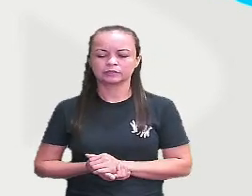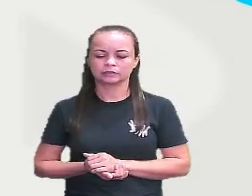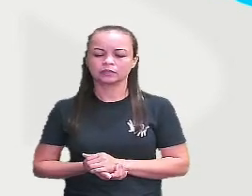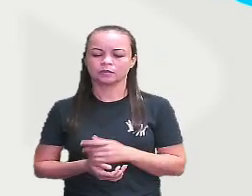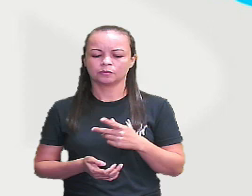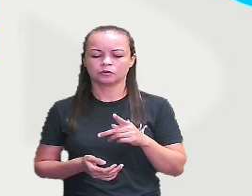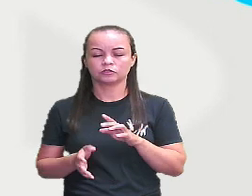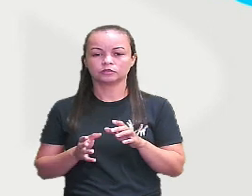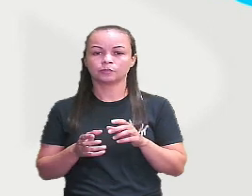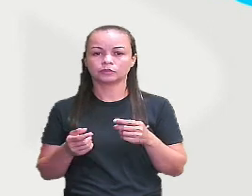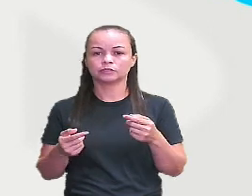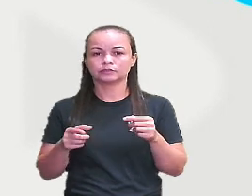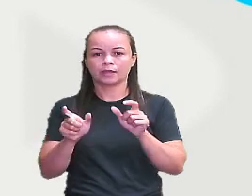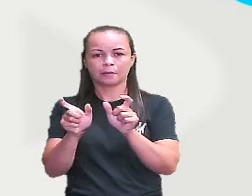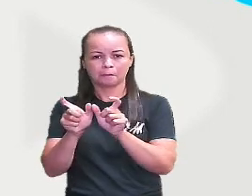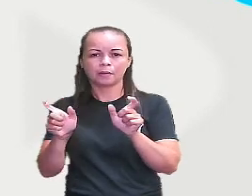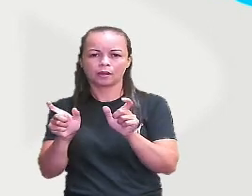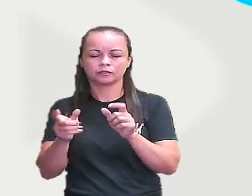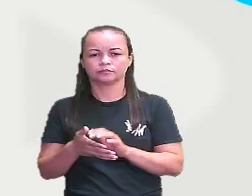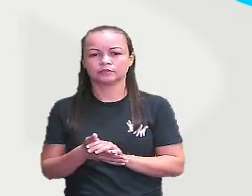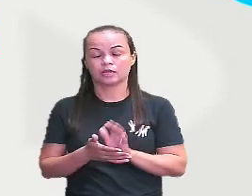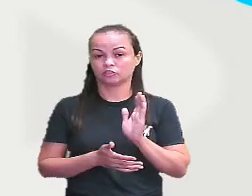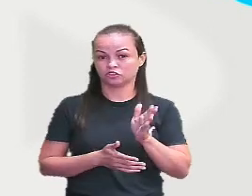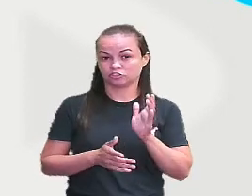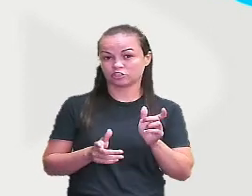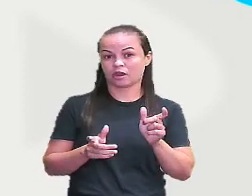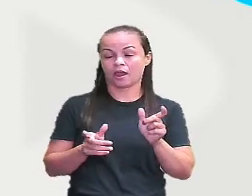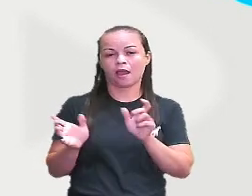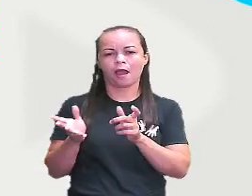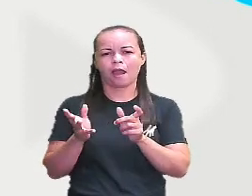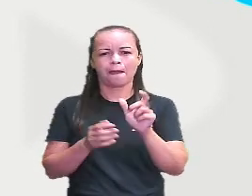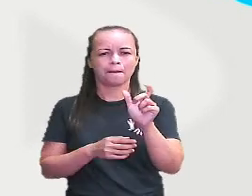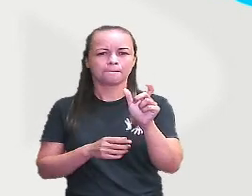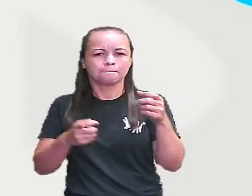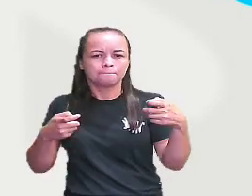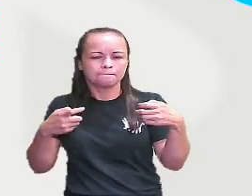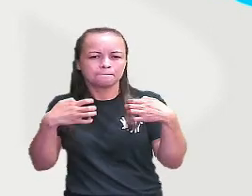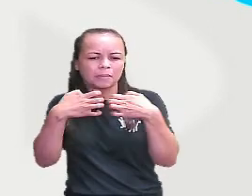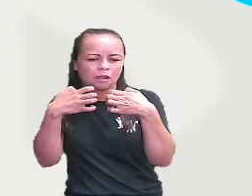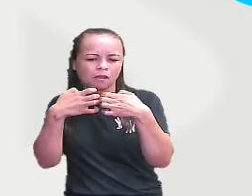também pode ser pais. Já perto e longe não tem